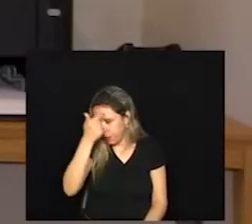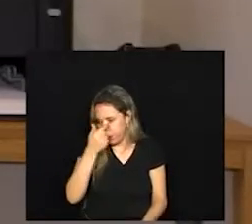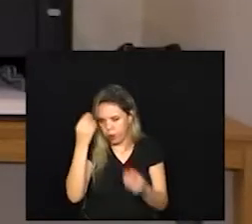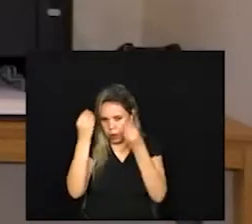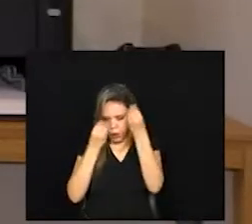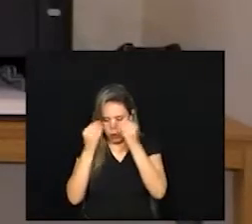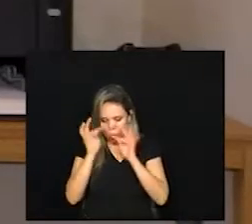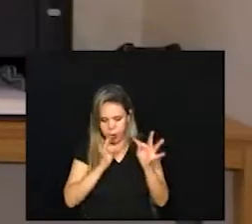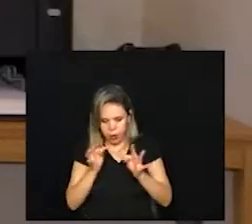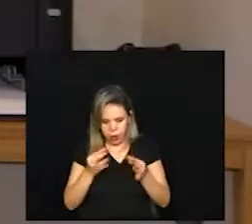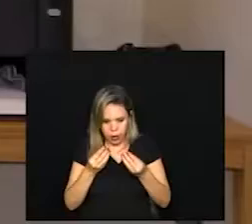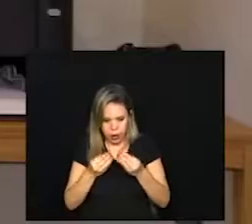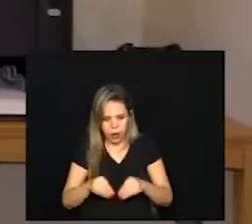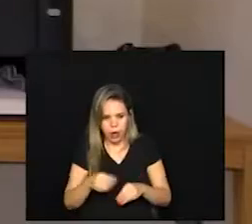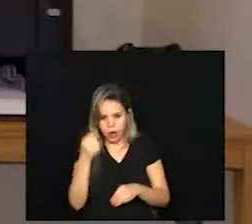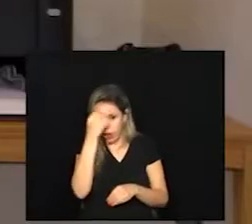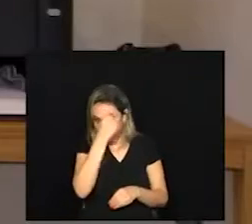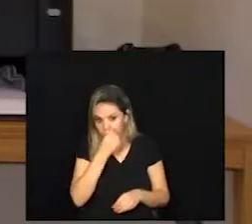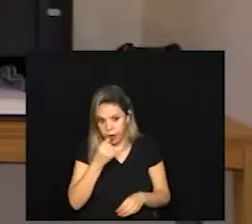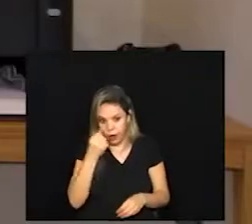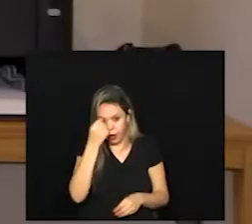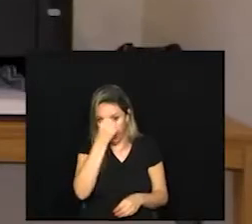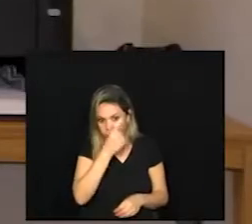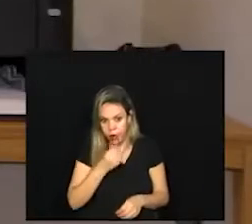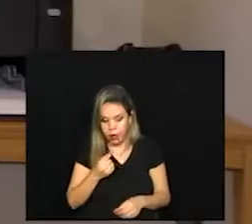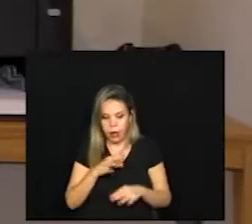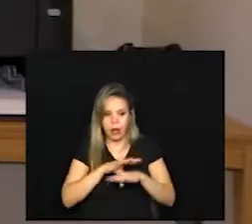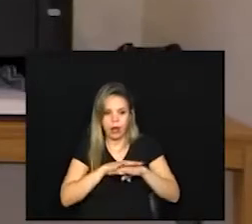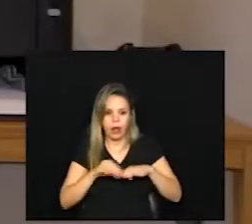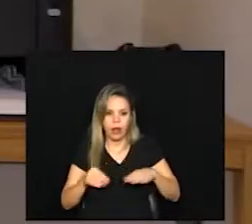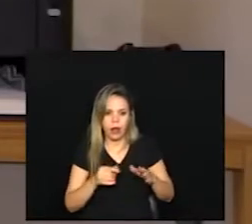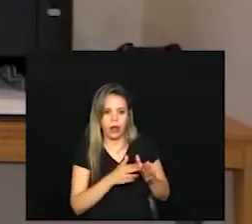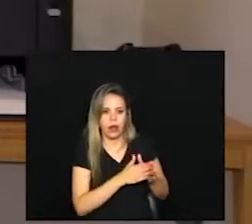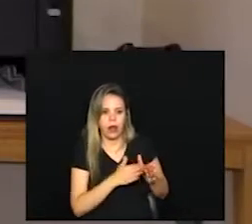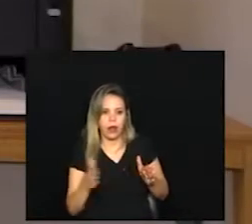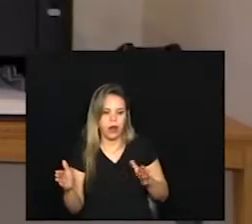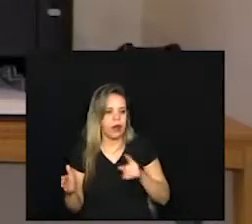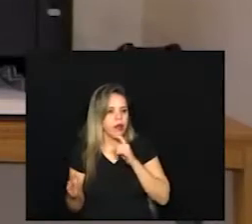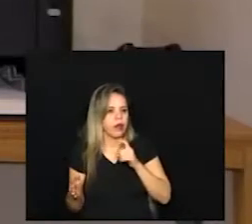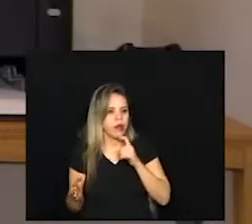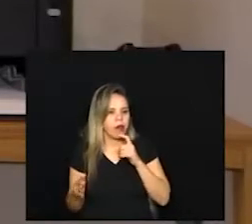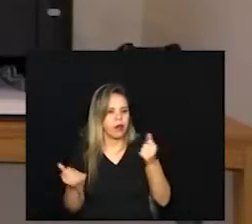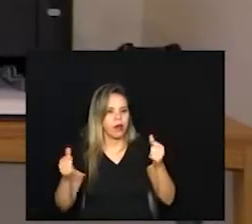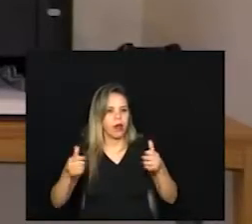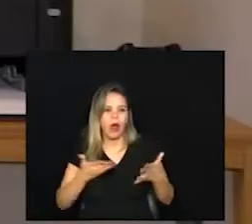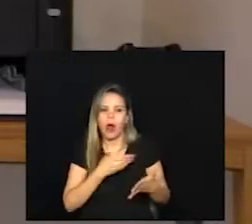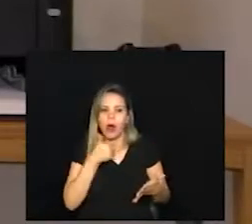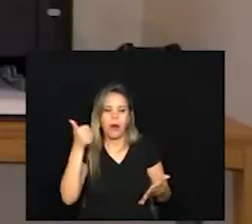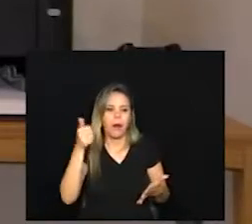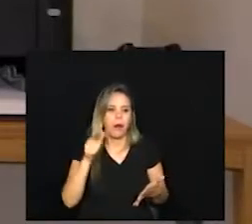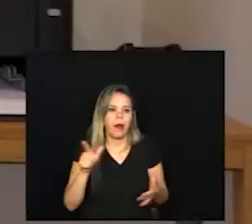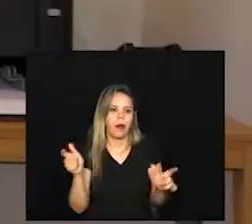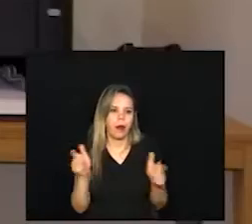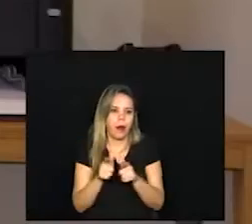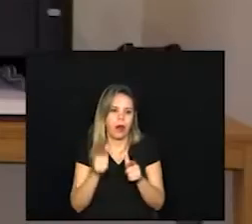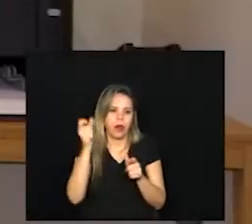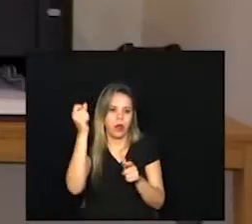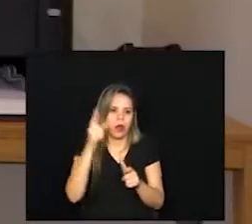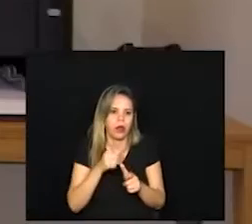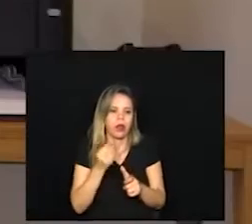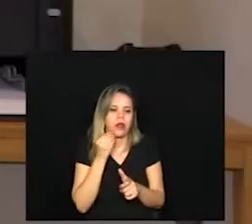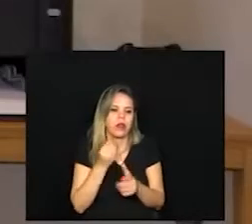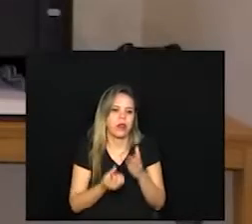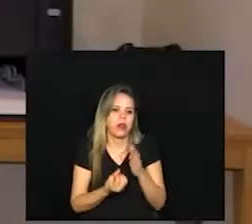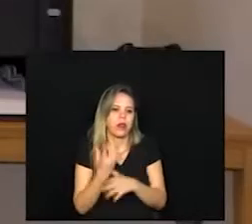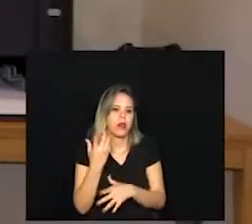agridam a pele, como microagulhamento, a recuperação no período do inverno tende a ser melhor, porque você tem menos essa agressão e a chance de